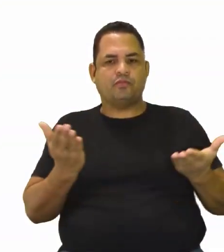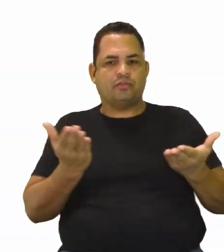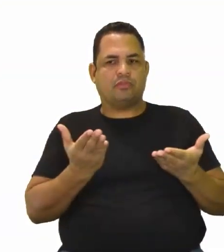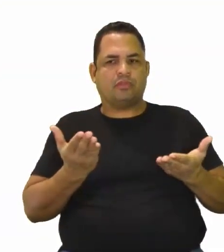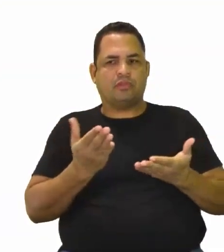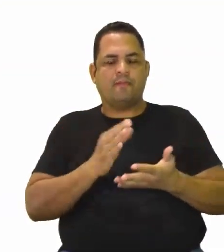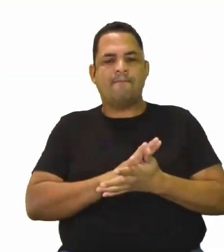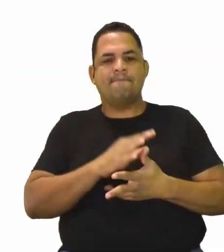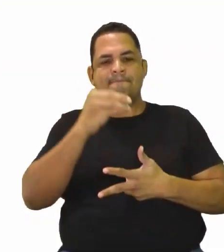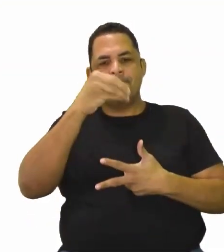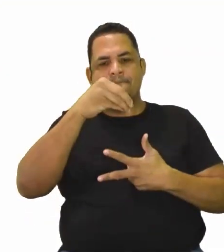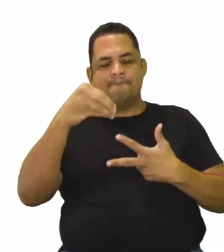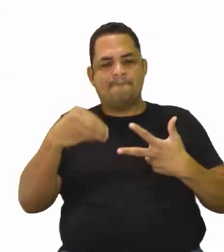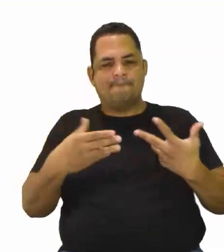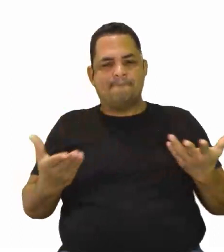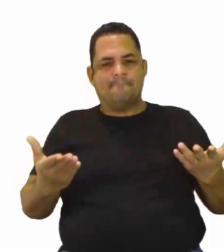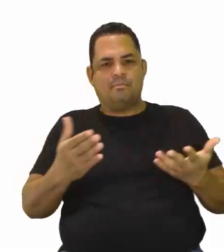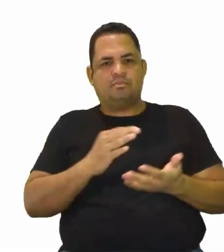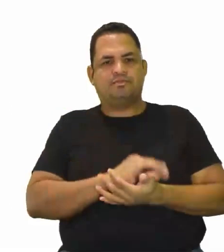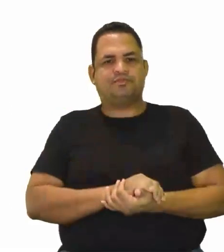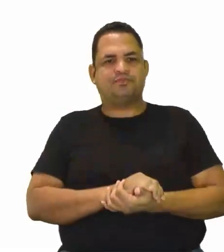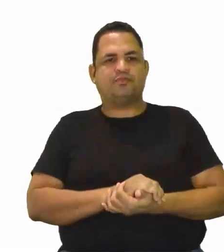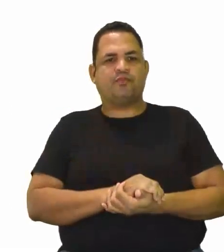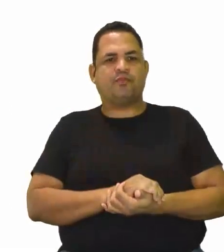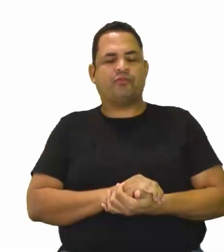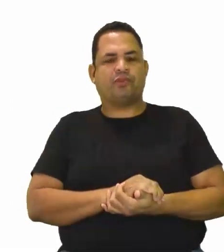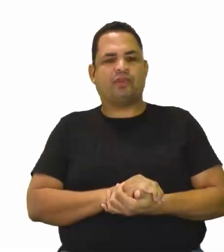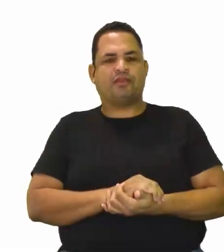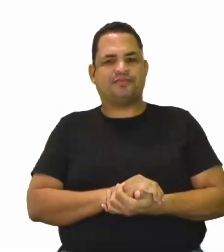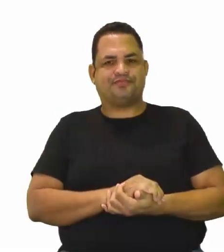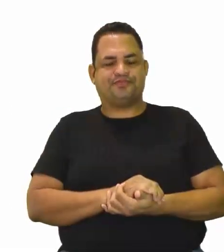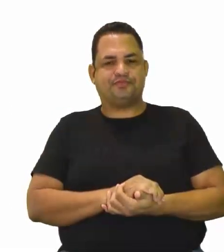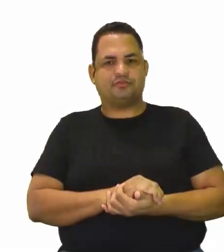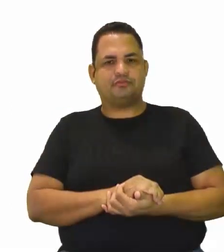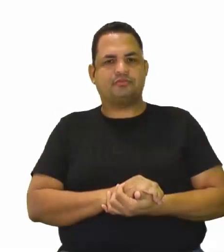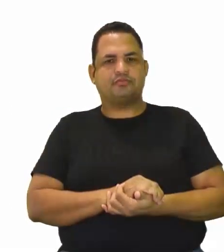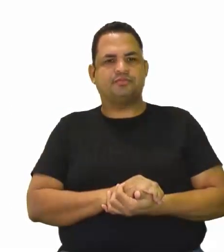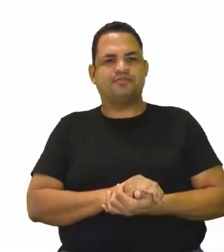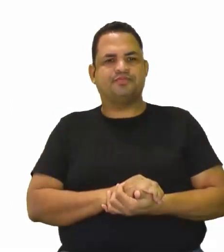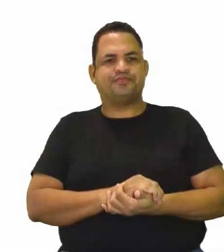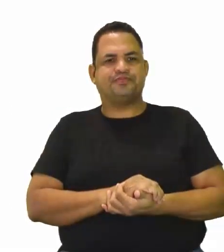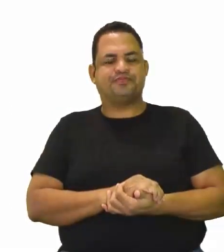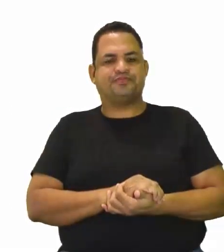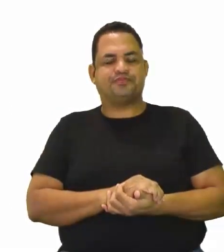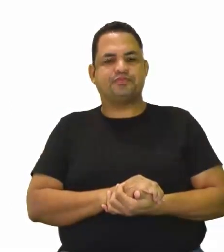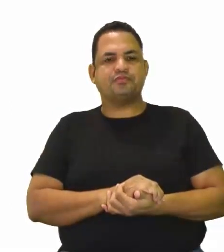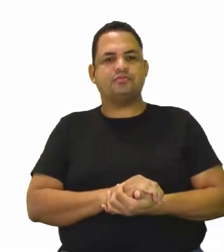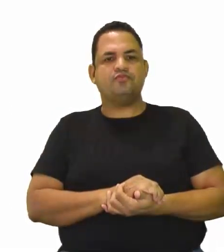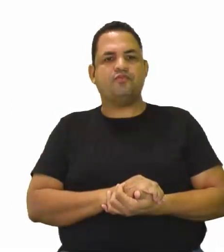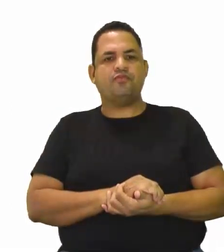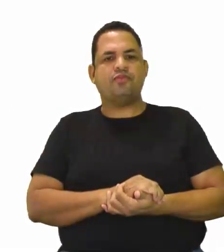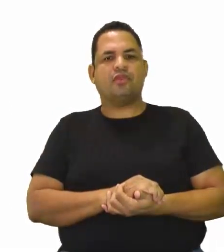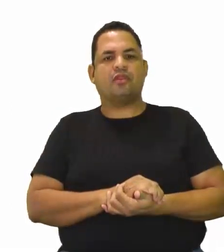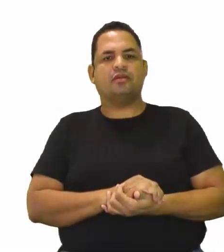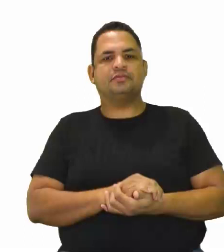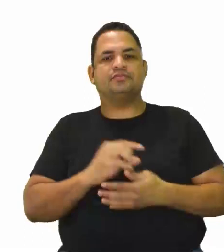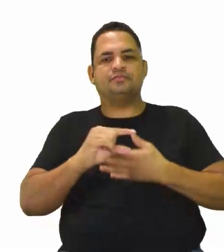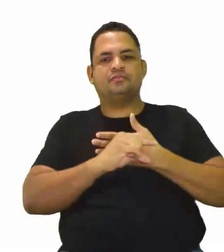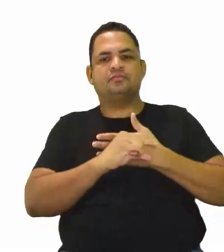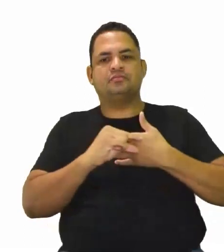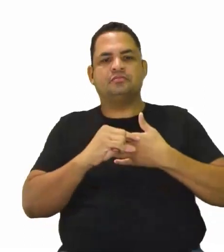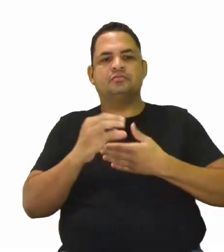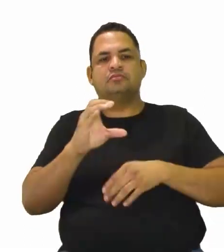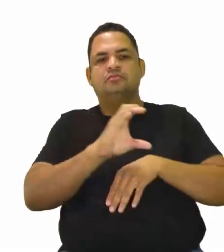Agora vamos para a hora do Enem. Vamos lá. 2 questões aí ligadas ao Enem. O autor da Constituição